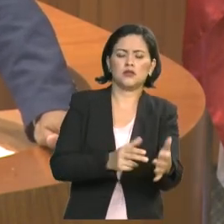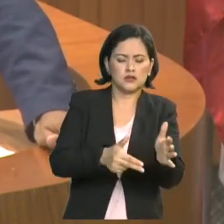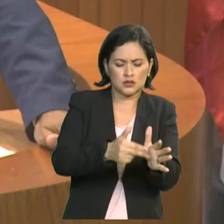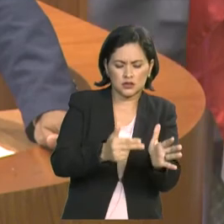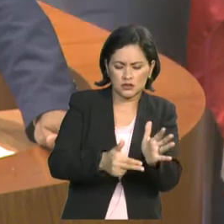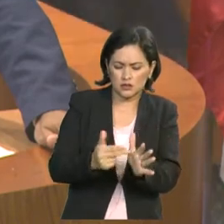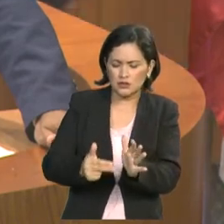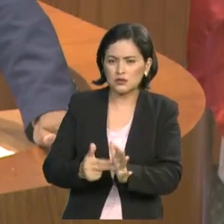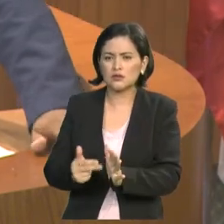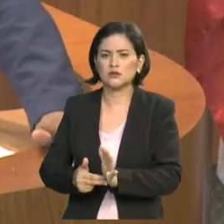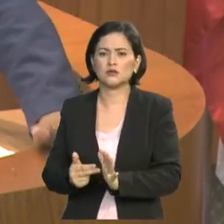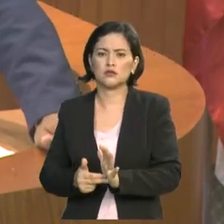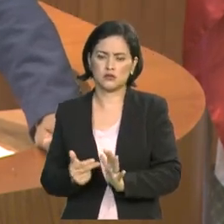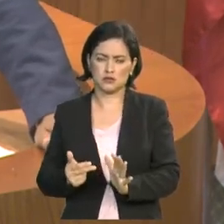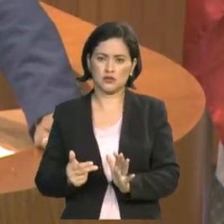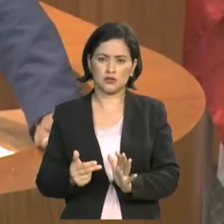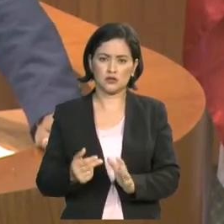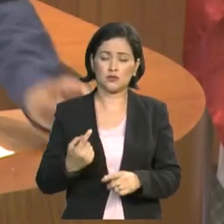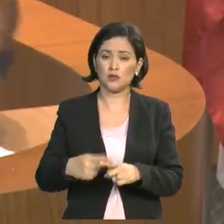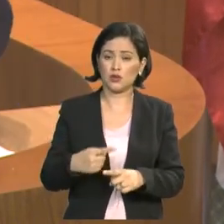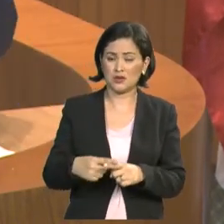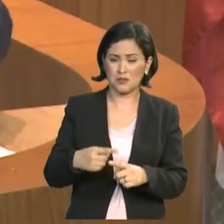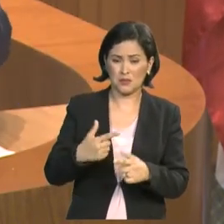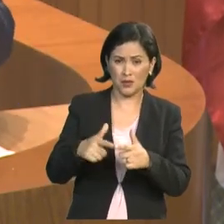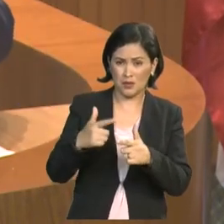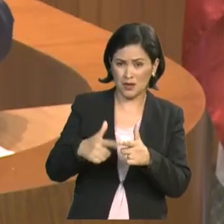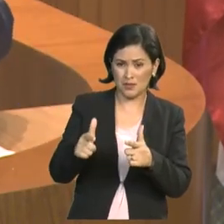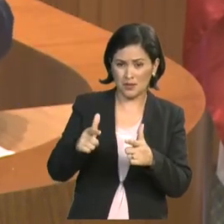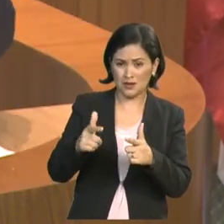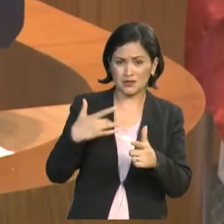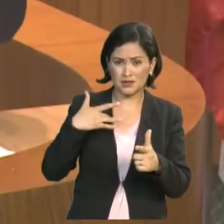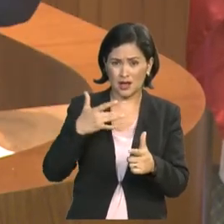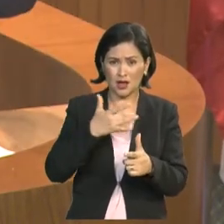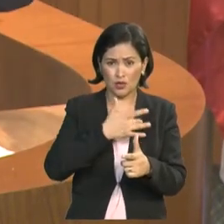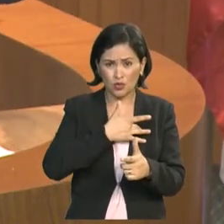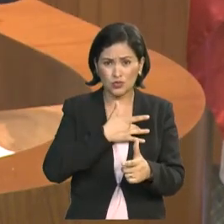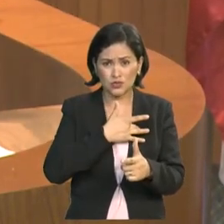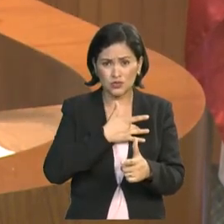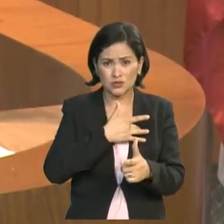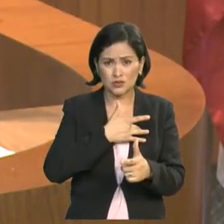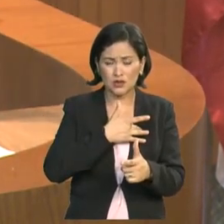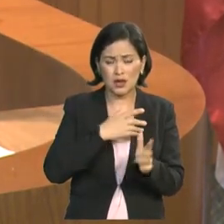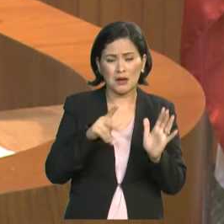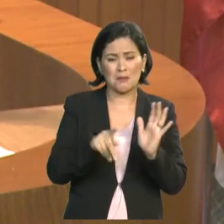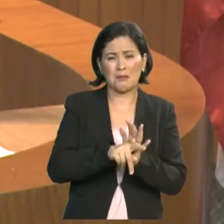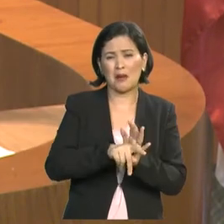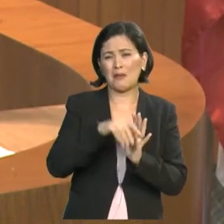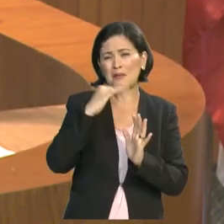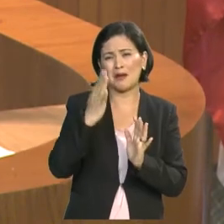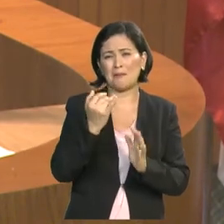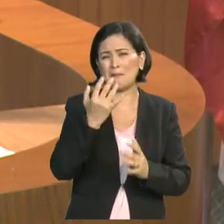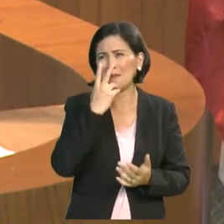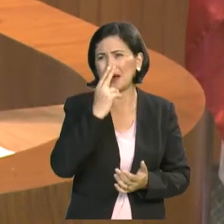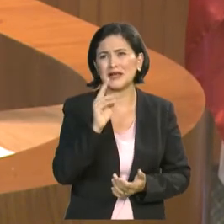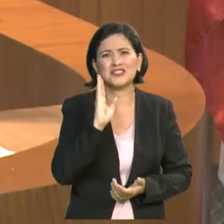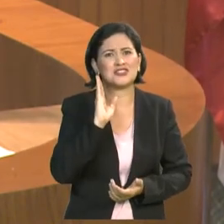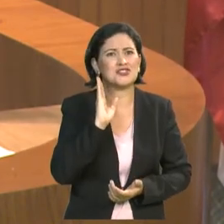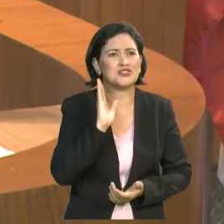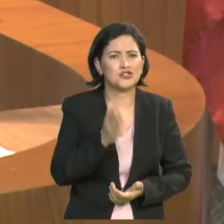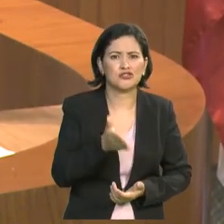seja mais o caos do passado. Mas, para isso, precisamos sair das querelas de esquerda e de